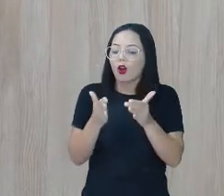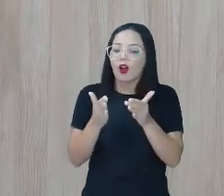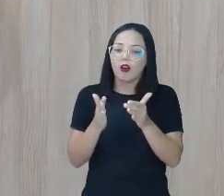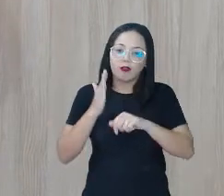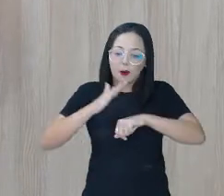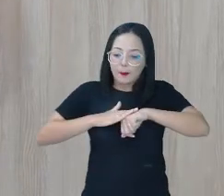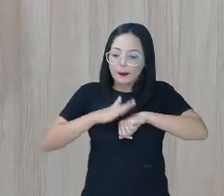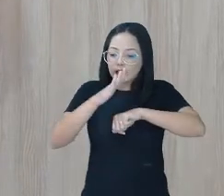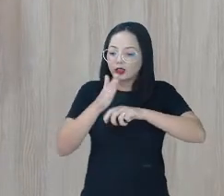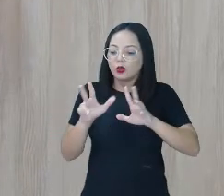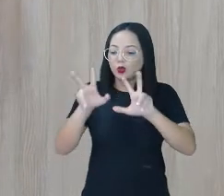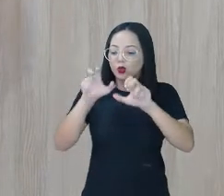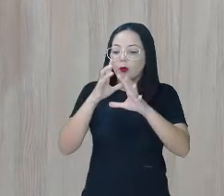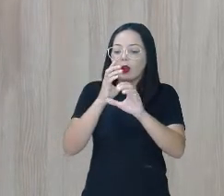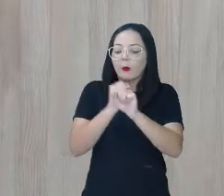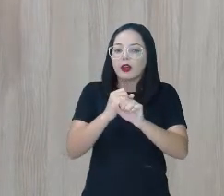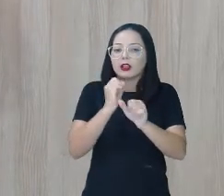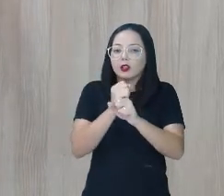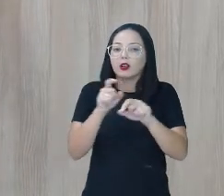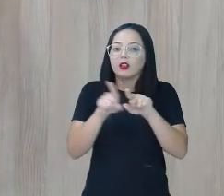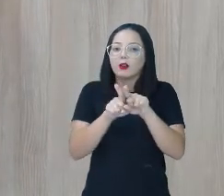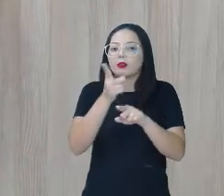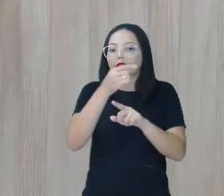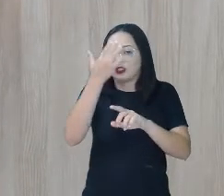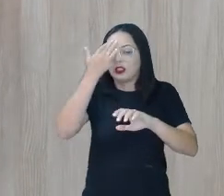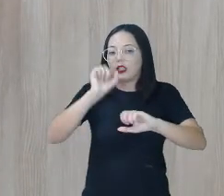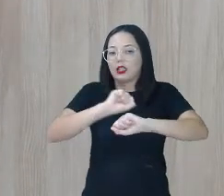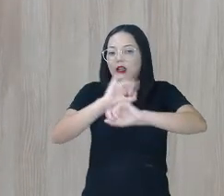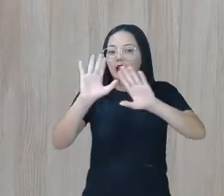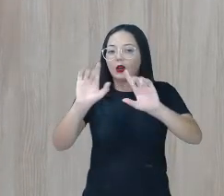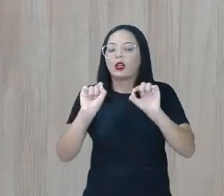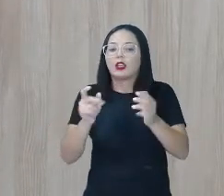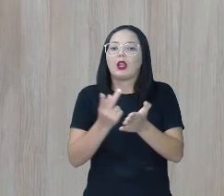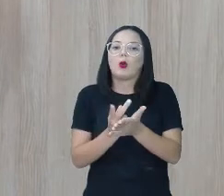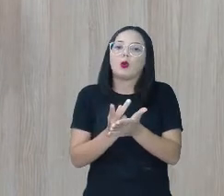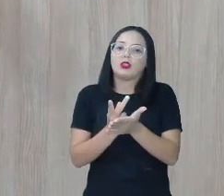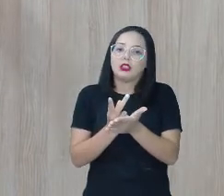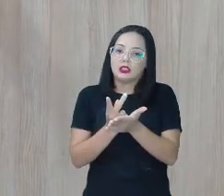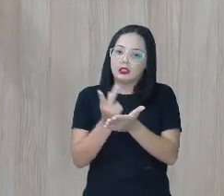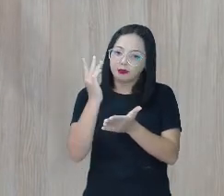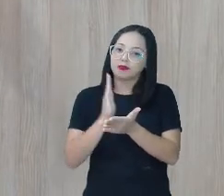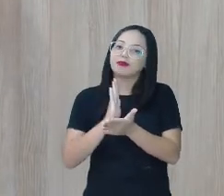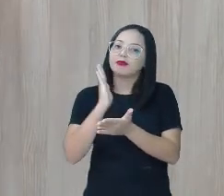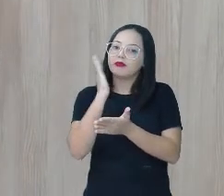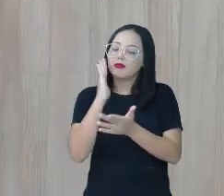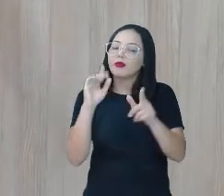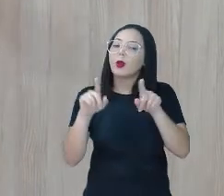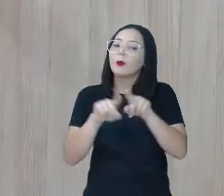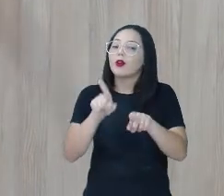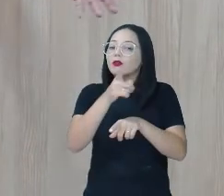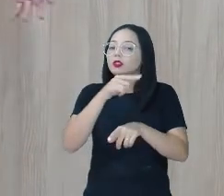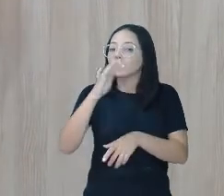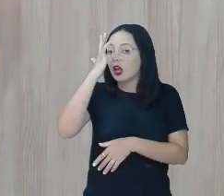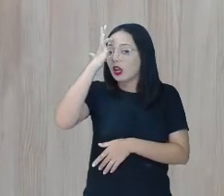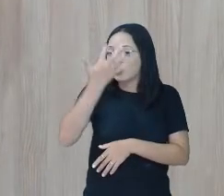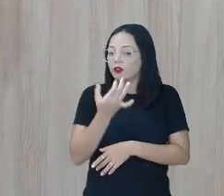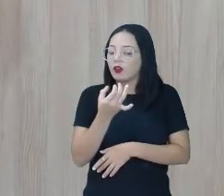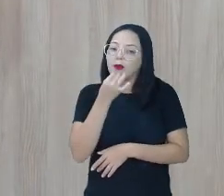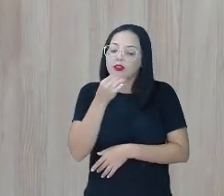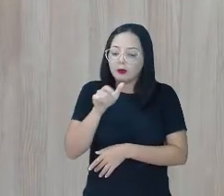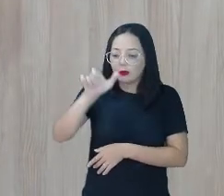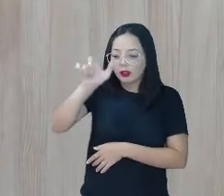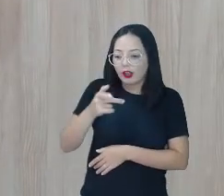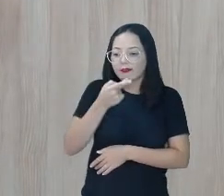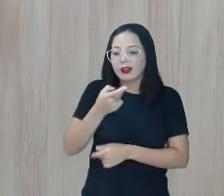maior nessas operações e você vai entender melhor o que é que está acontecendo quando você resolvia, por exemplo, como o Briane